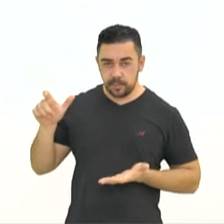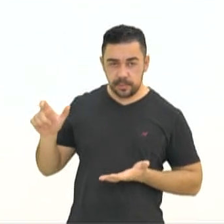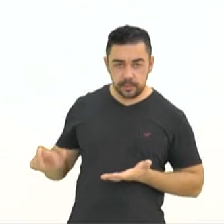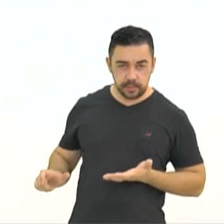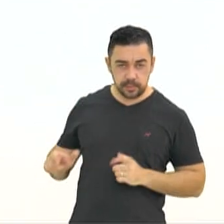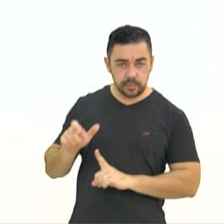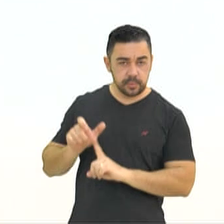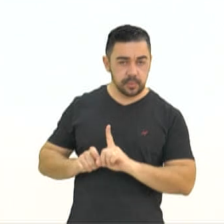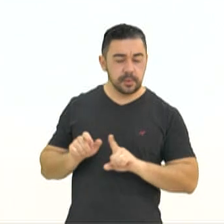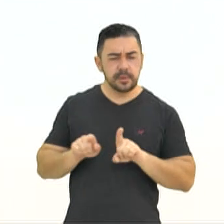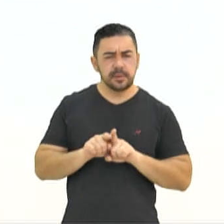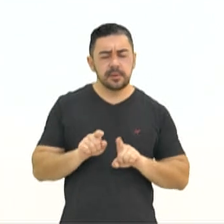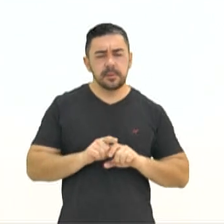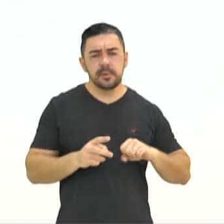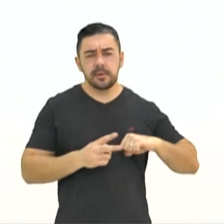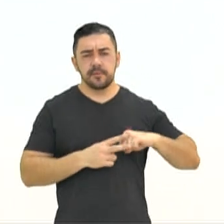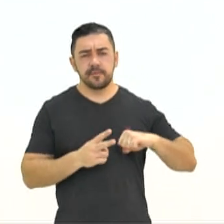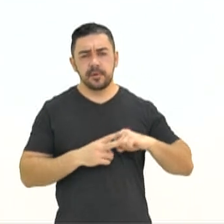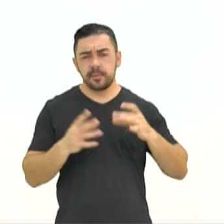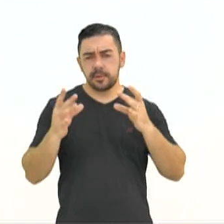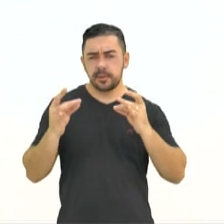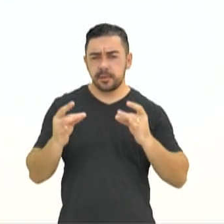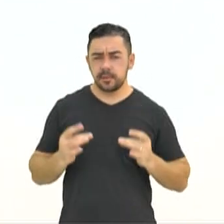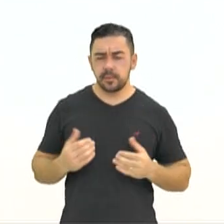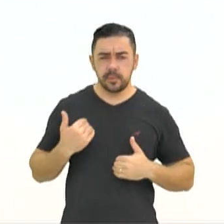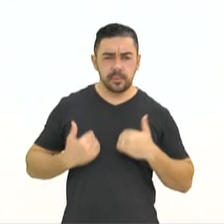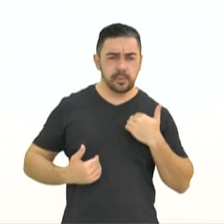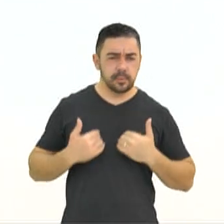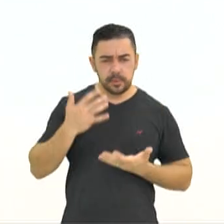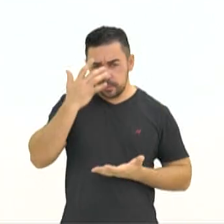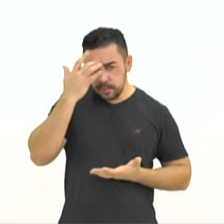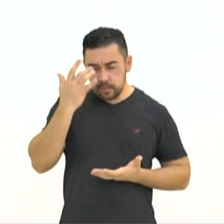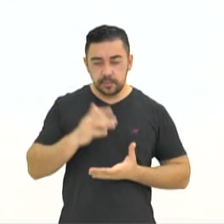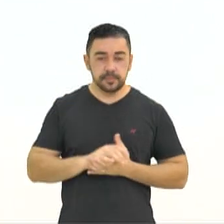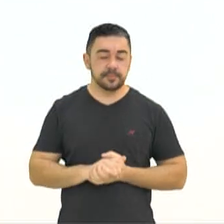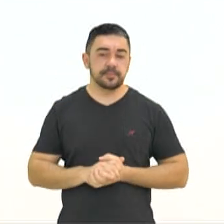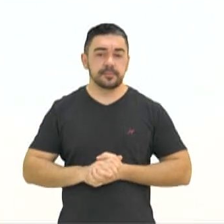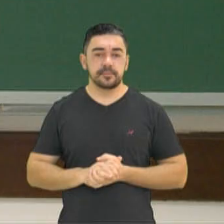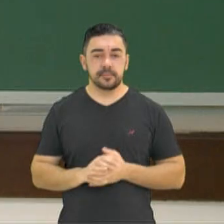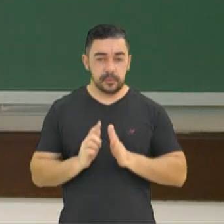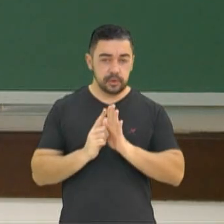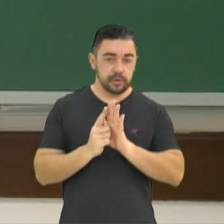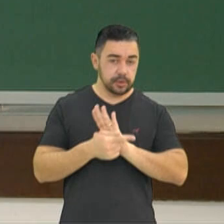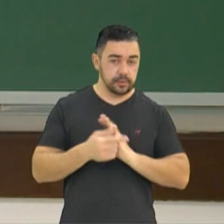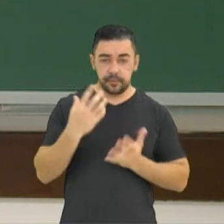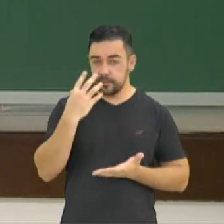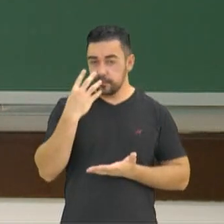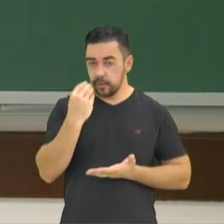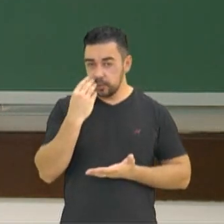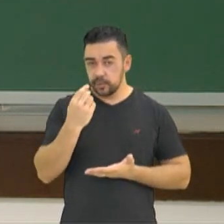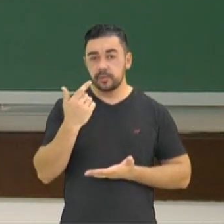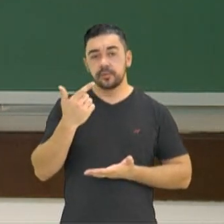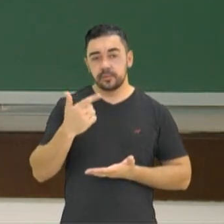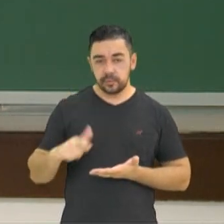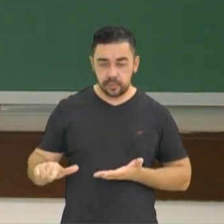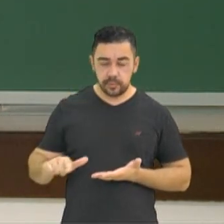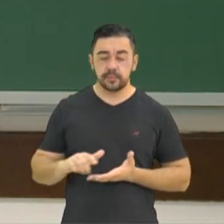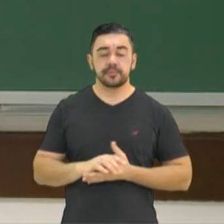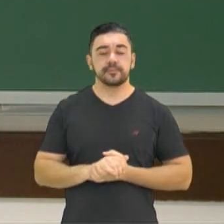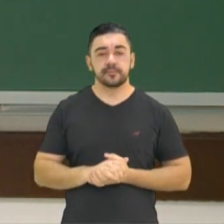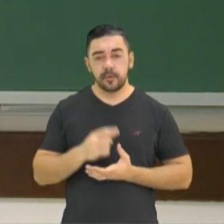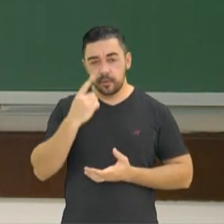verbos utilizados para as descrições físicas das pessoas. Então, nós vamos ver o gênero fotografia, vamos rever